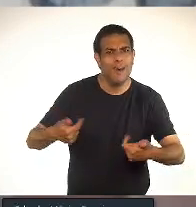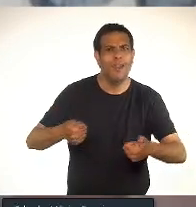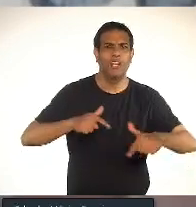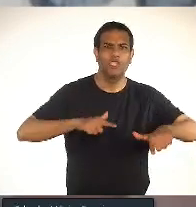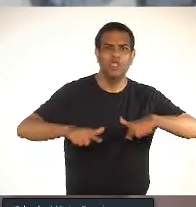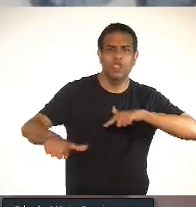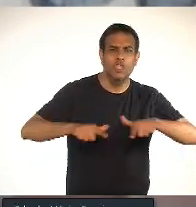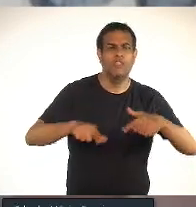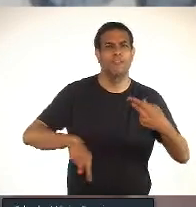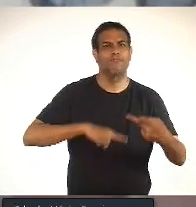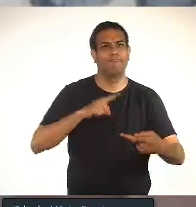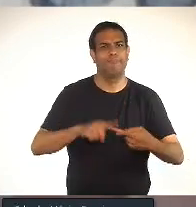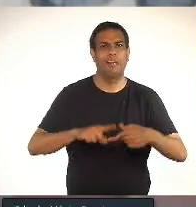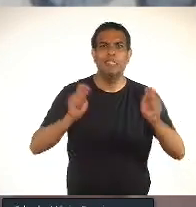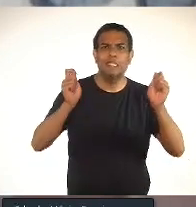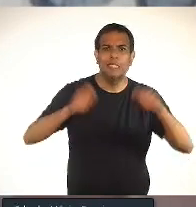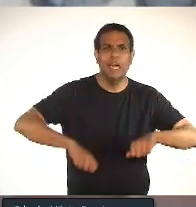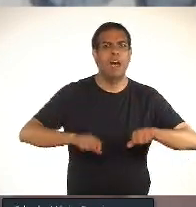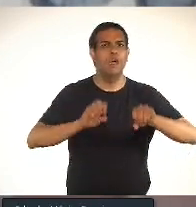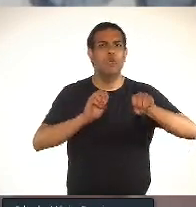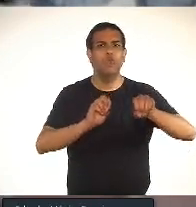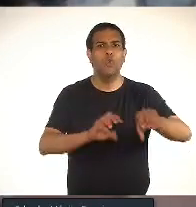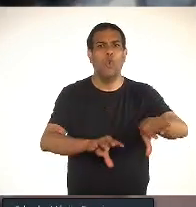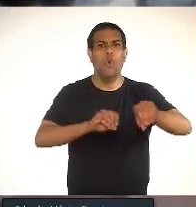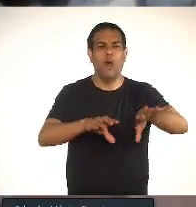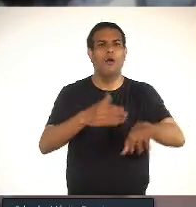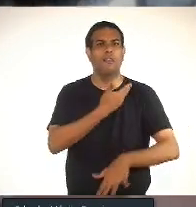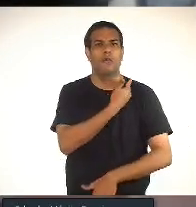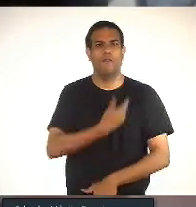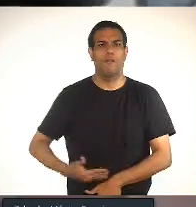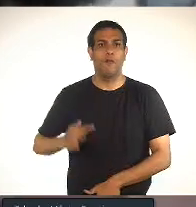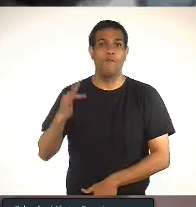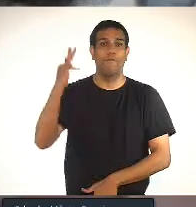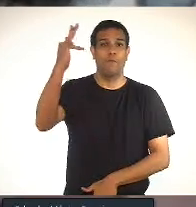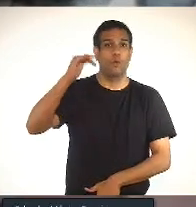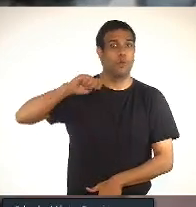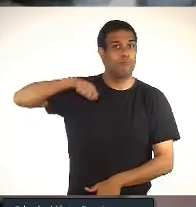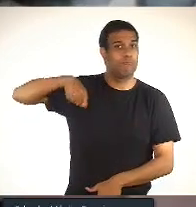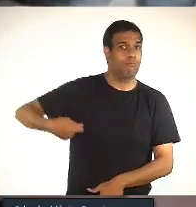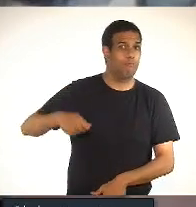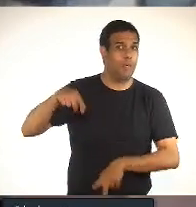da produção de possibilidade e perspectiva de futuro para essa população.